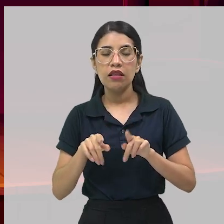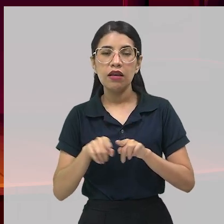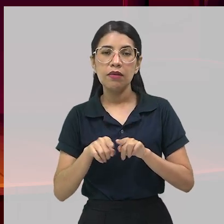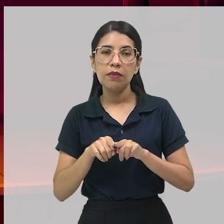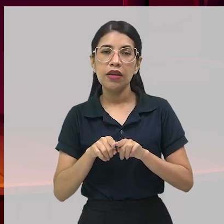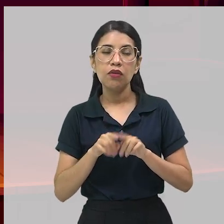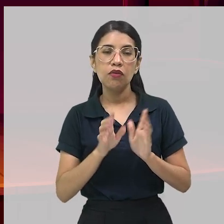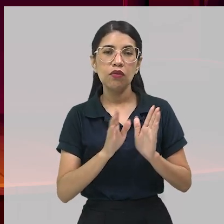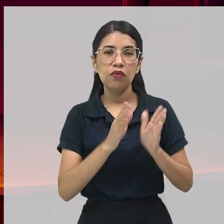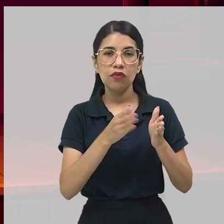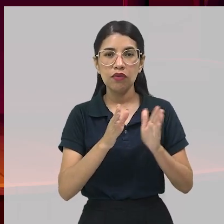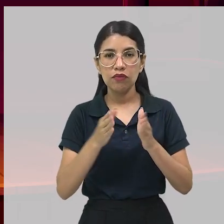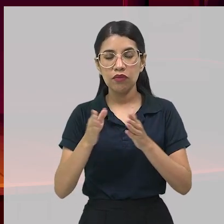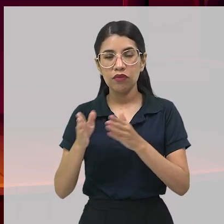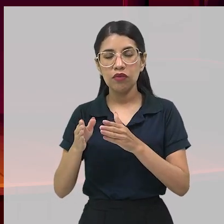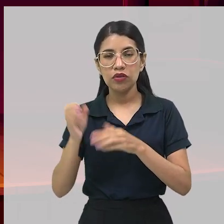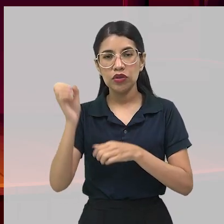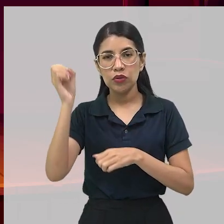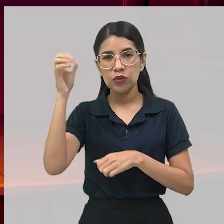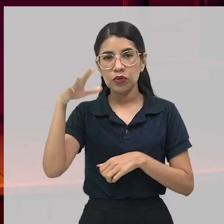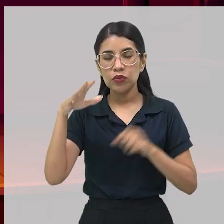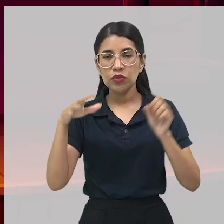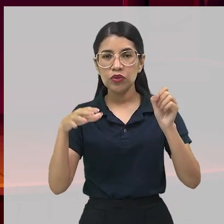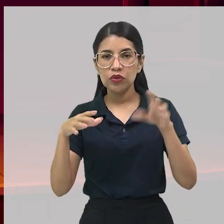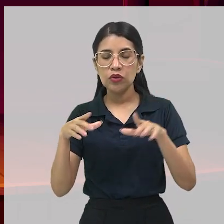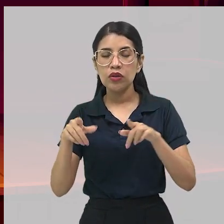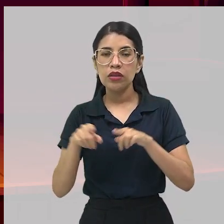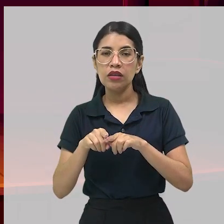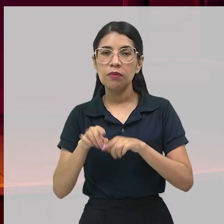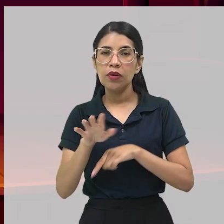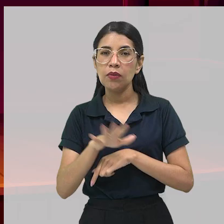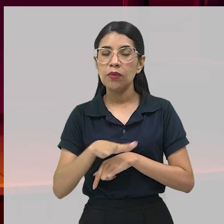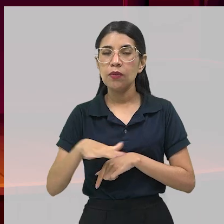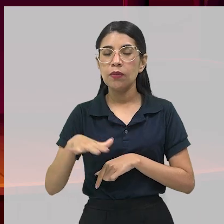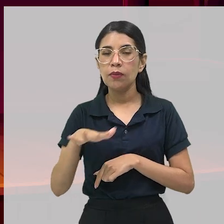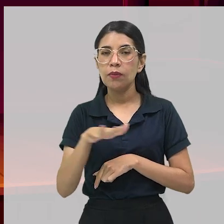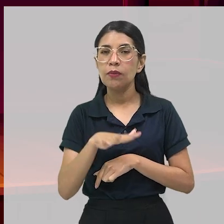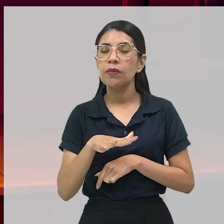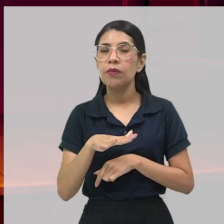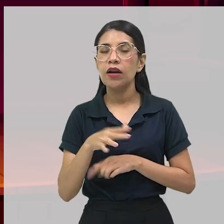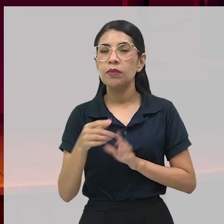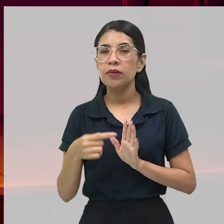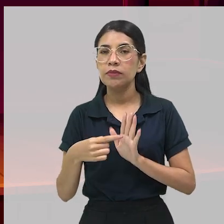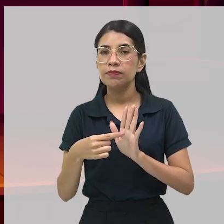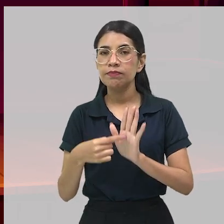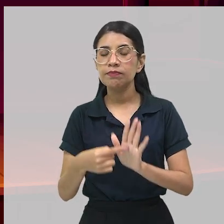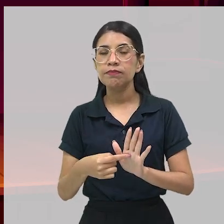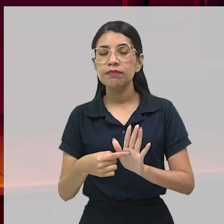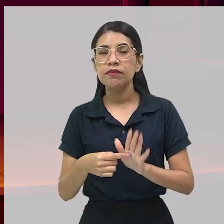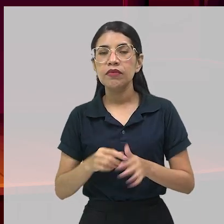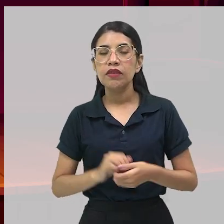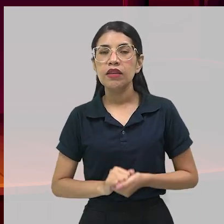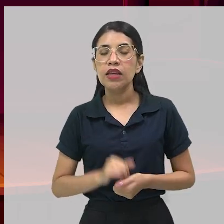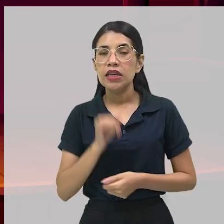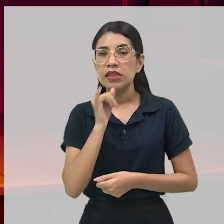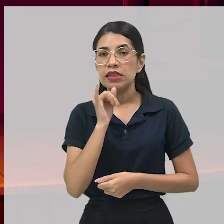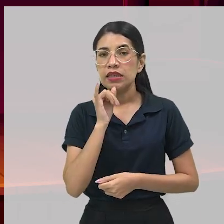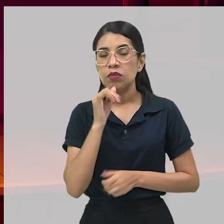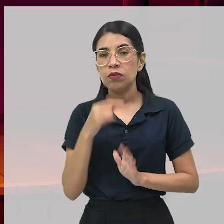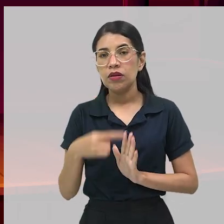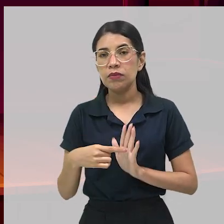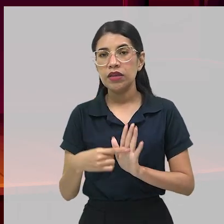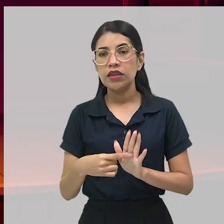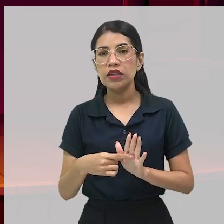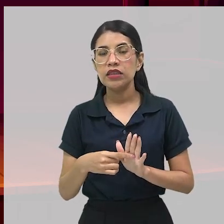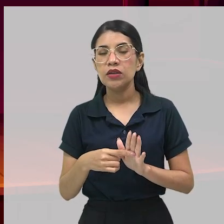de iluminação, inclusive criar uma ambientação na cena. Se a gente está falando uma cena, né, um pouco